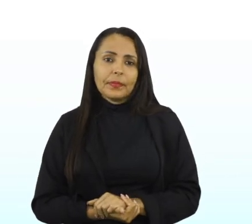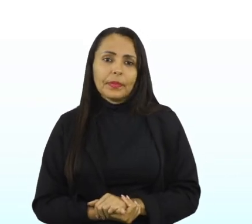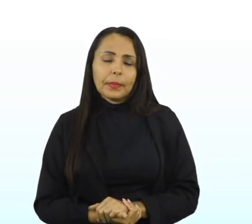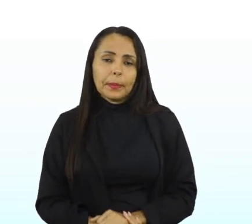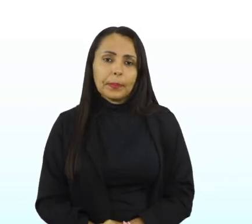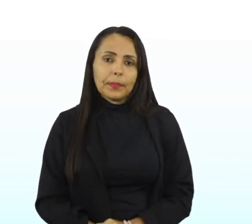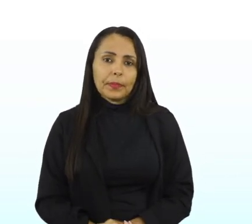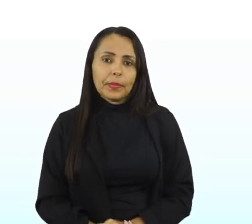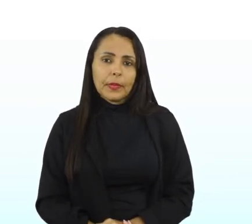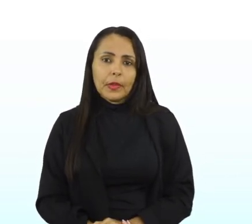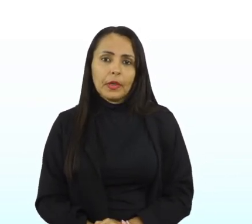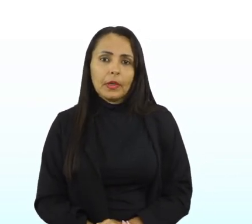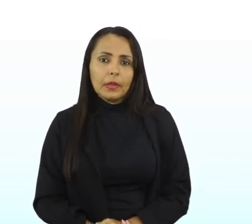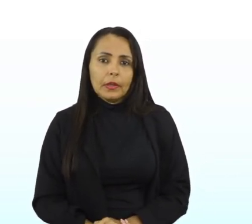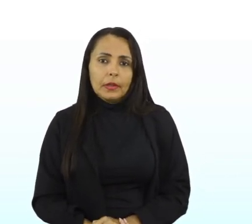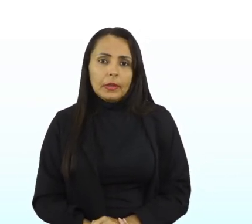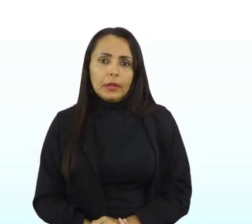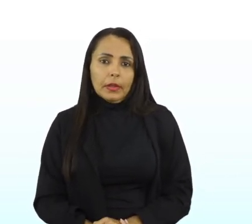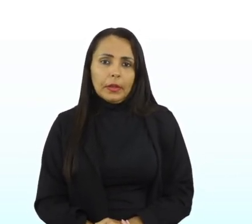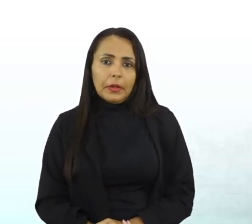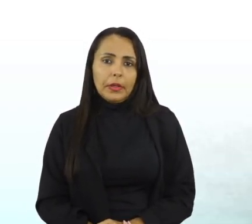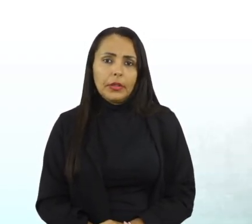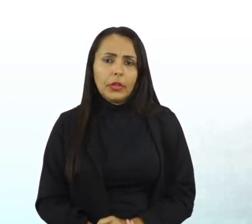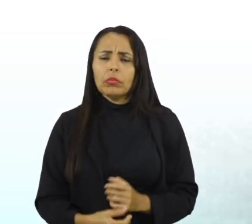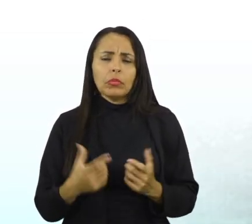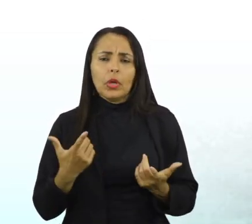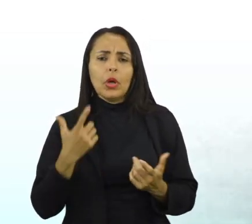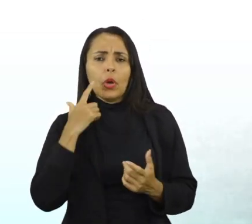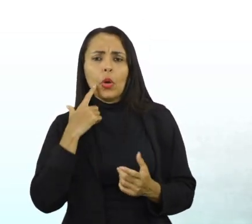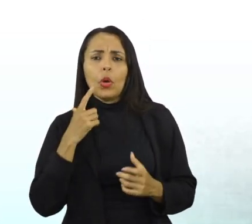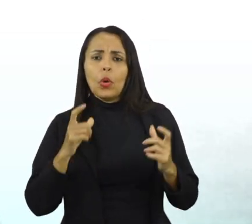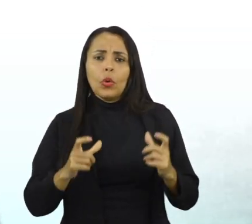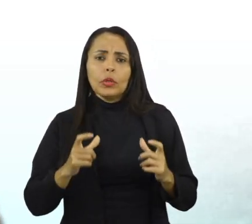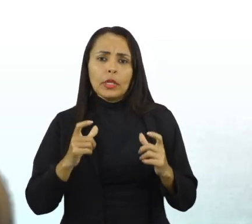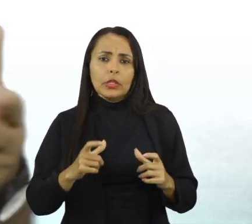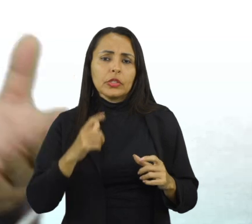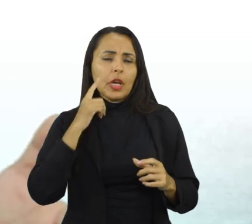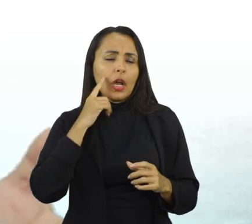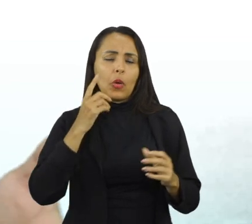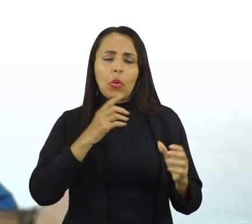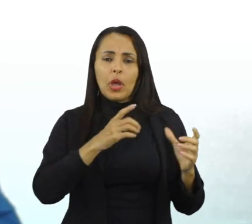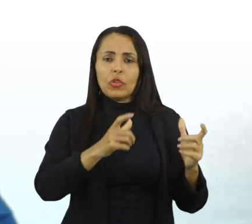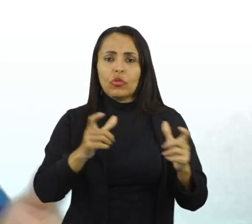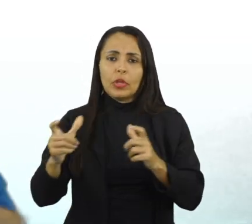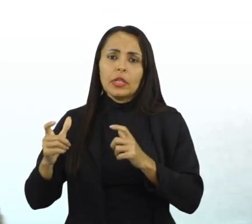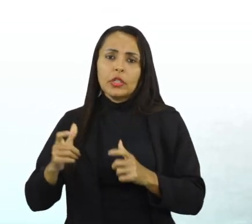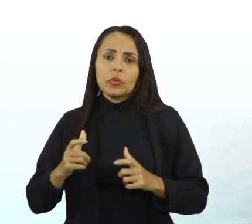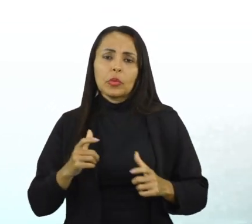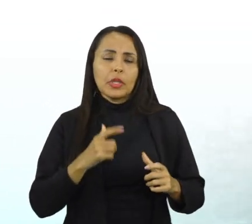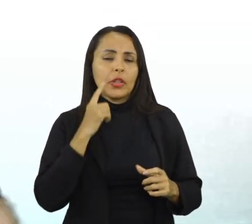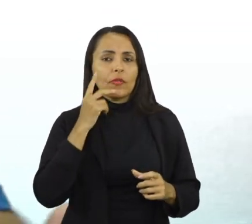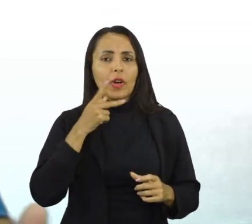urbanos jovens e de determinada o quê? Região. E onde é que está o regionalismo ali? Quando ele falou C.